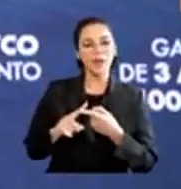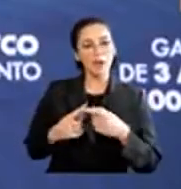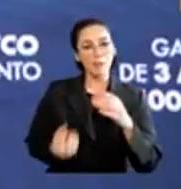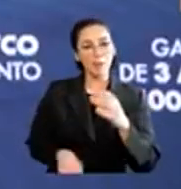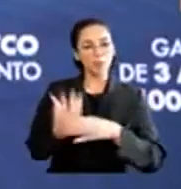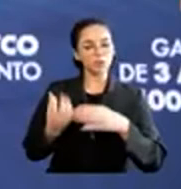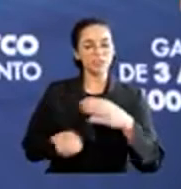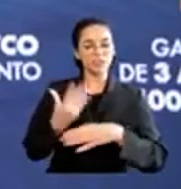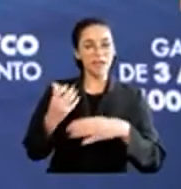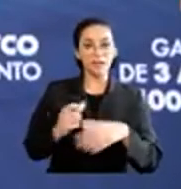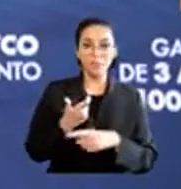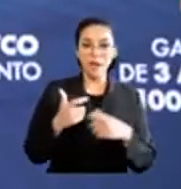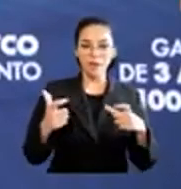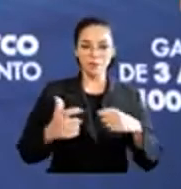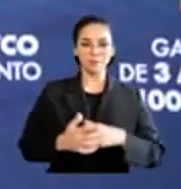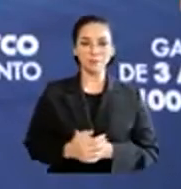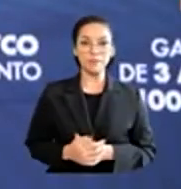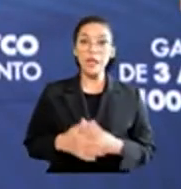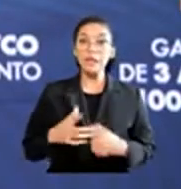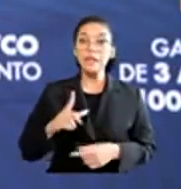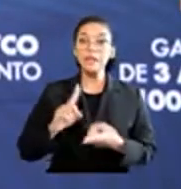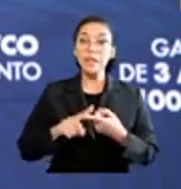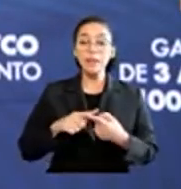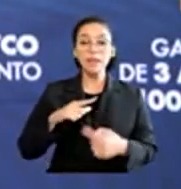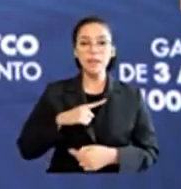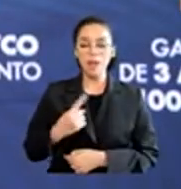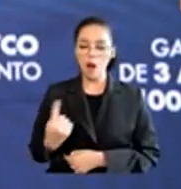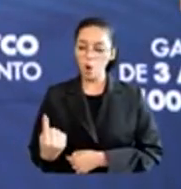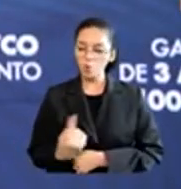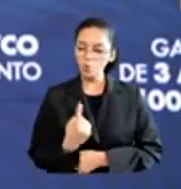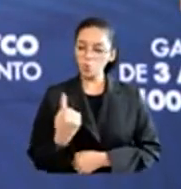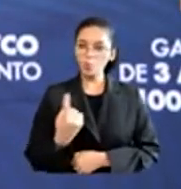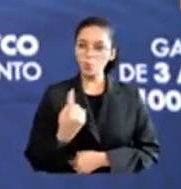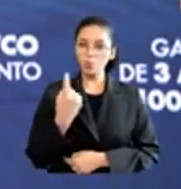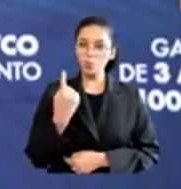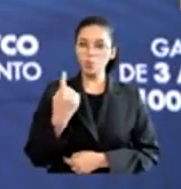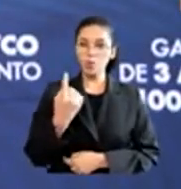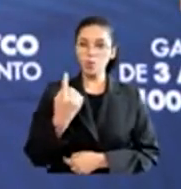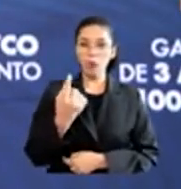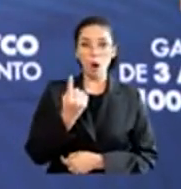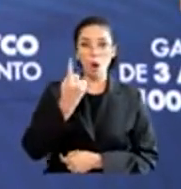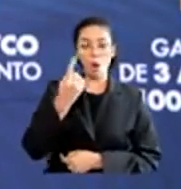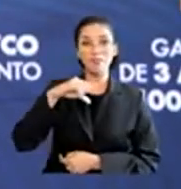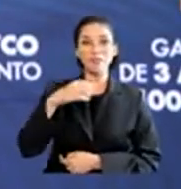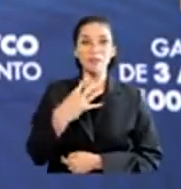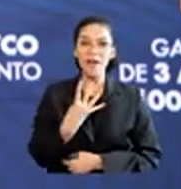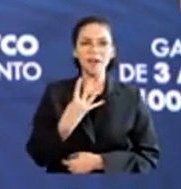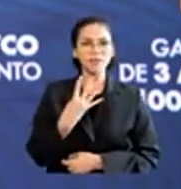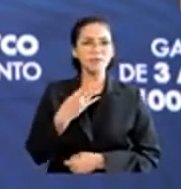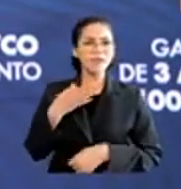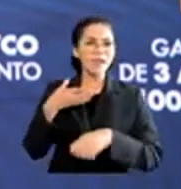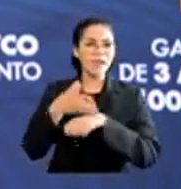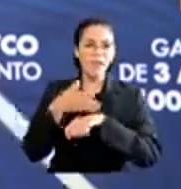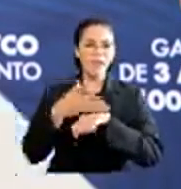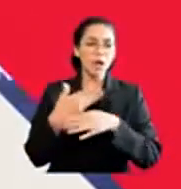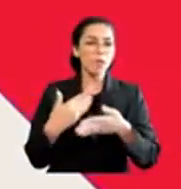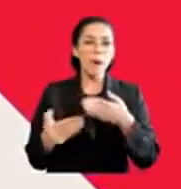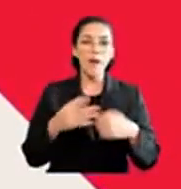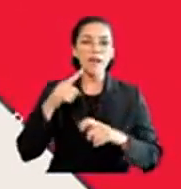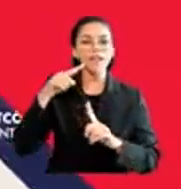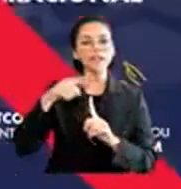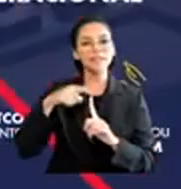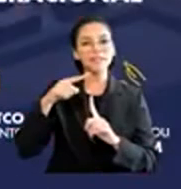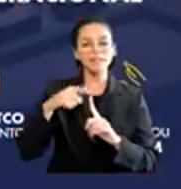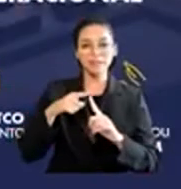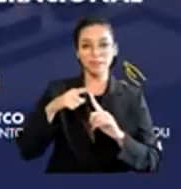tem 1,94m de altura, o que permite acesso a qualquer tipo de garagem, coberta ou subterrânea.